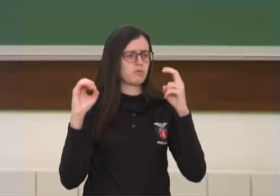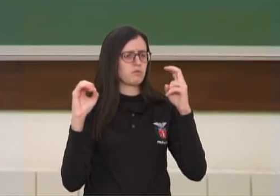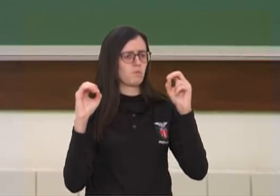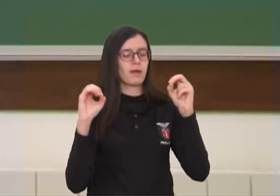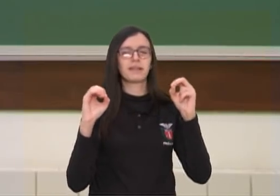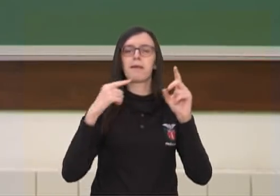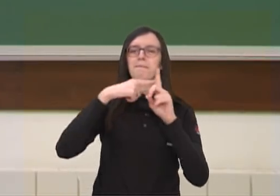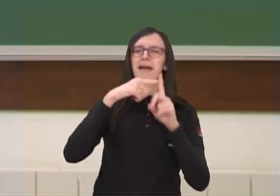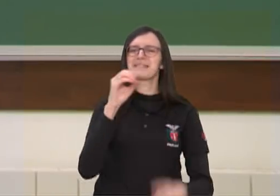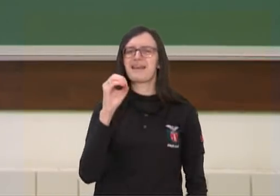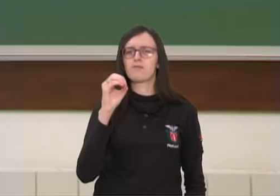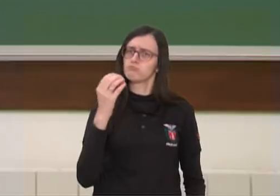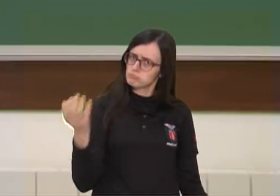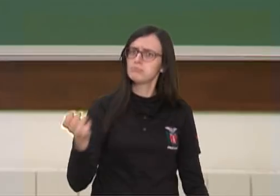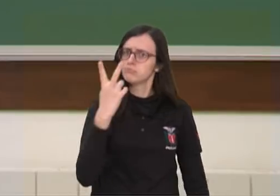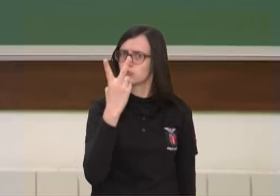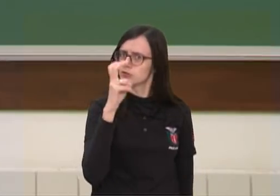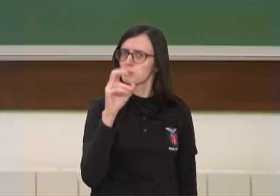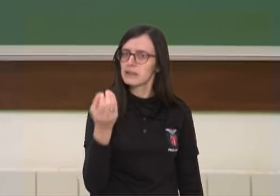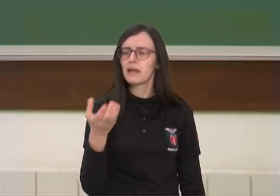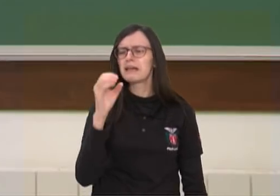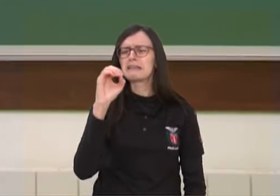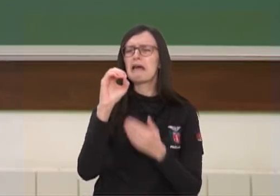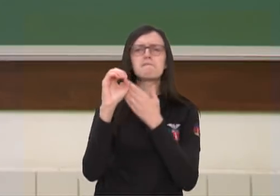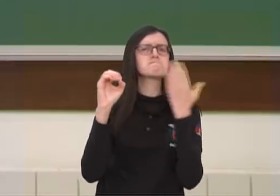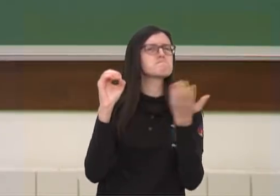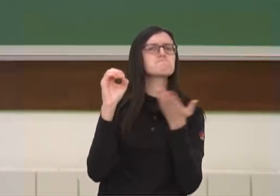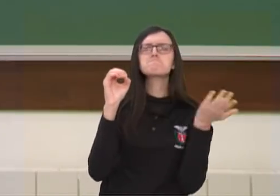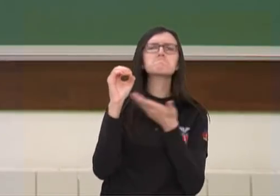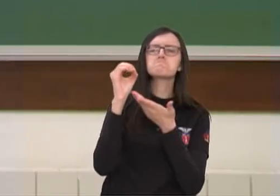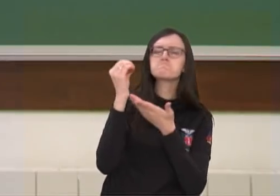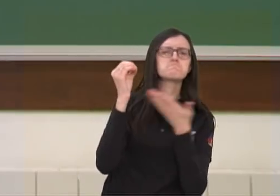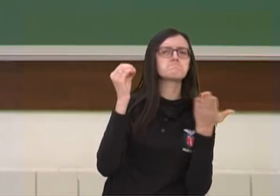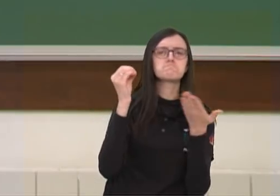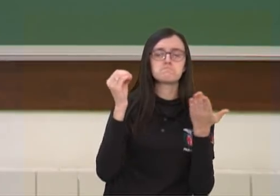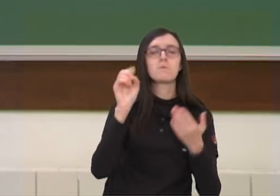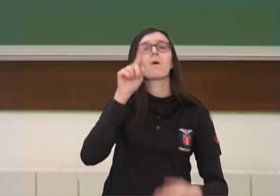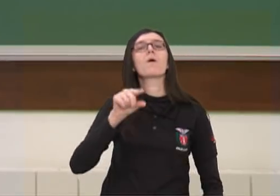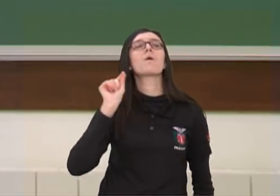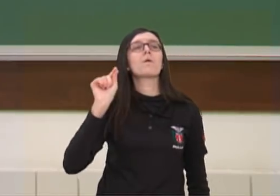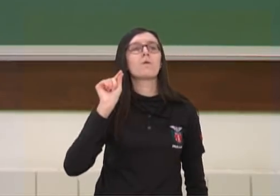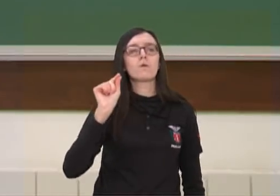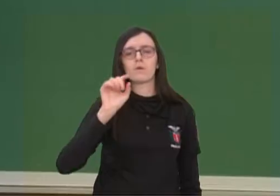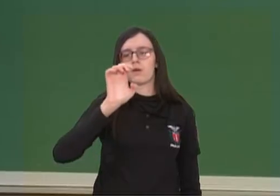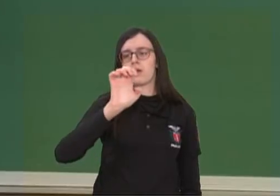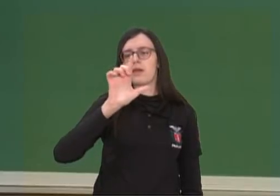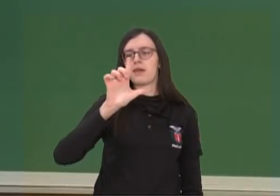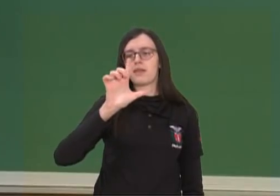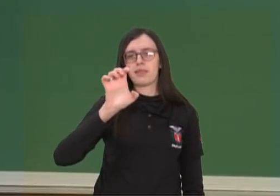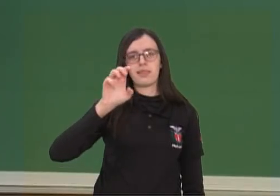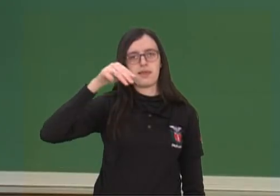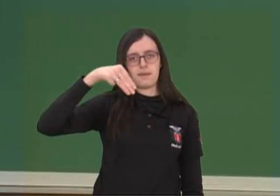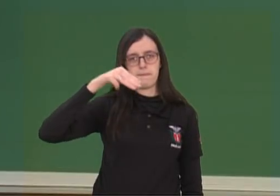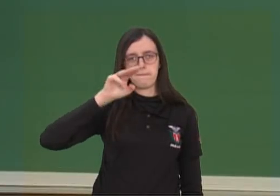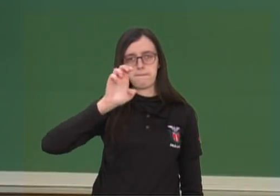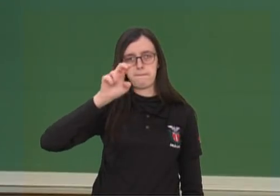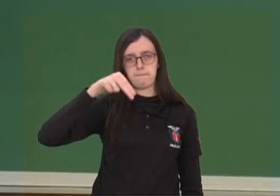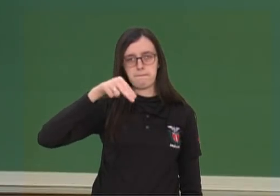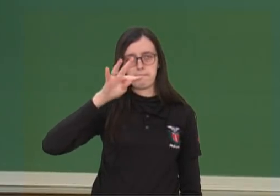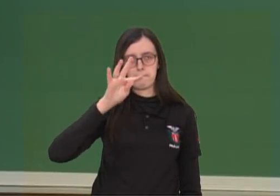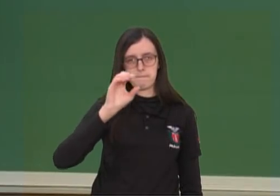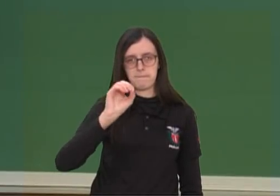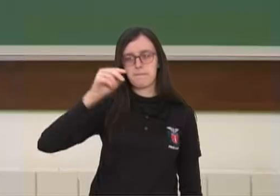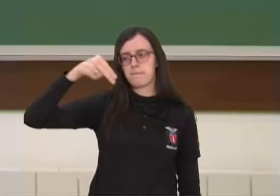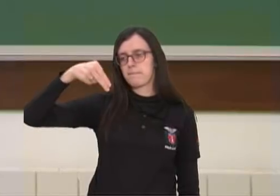sendo 250? Continuou, né? Então, o zero é a propriedade do elemento neutro. O elemento neutro,